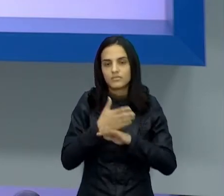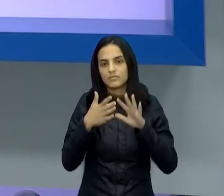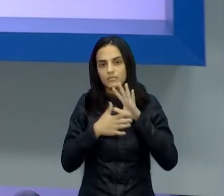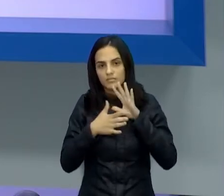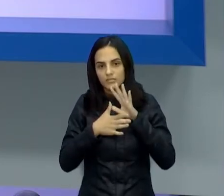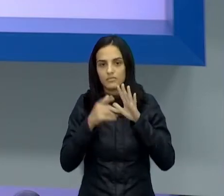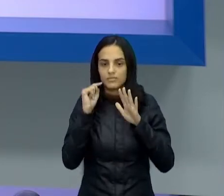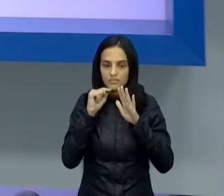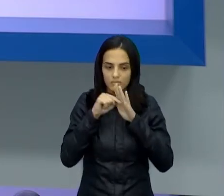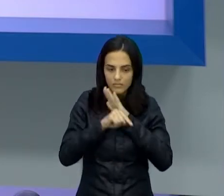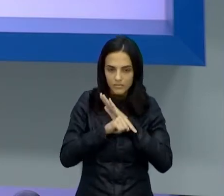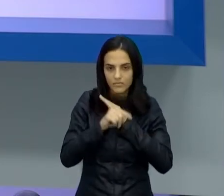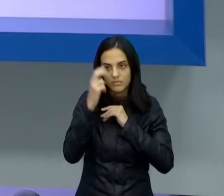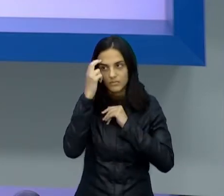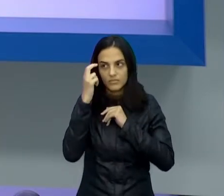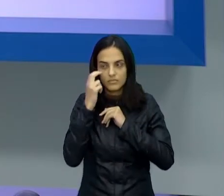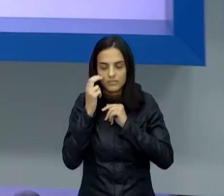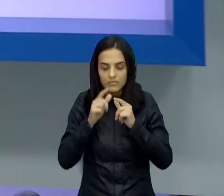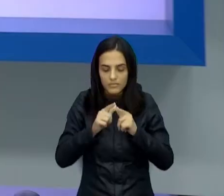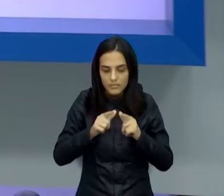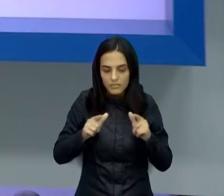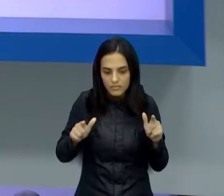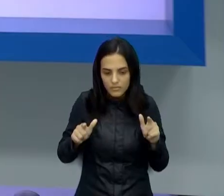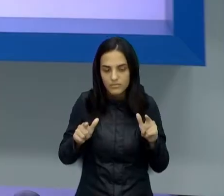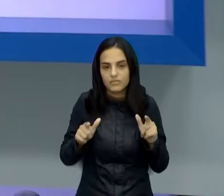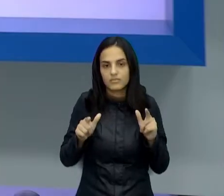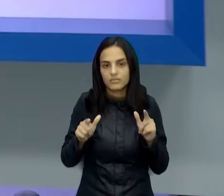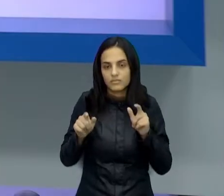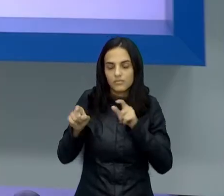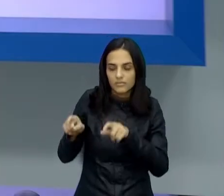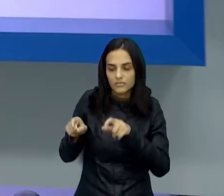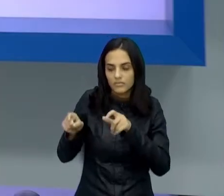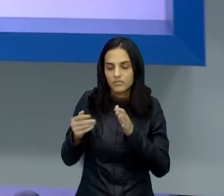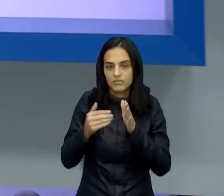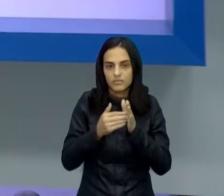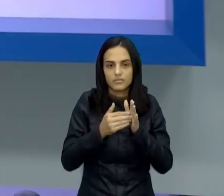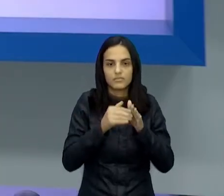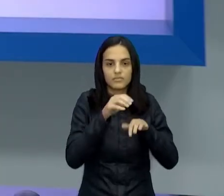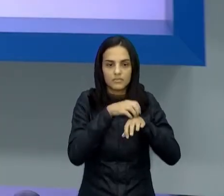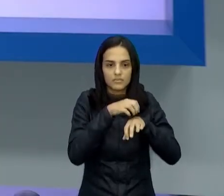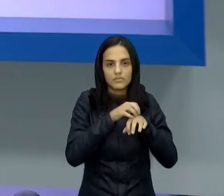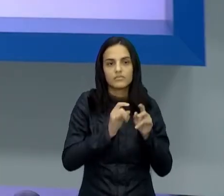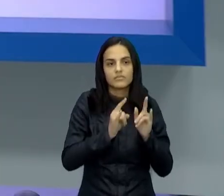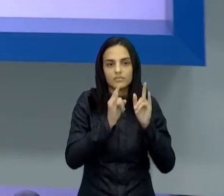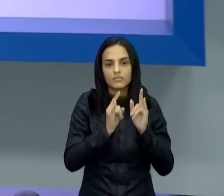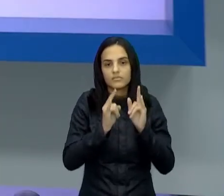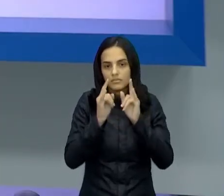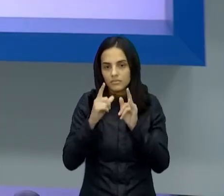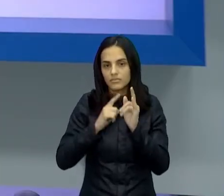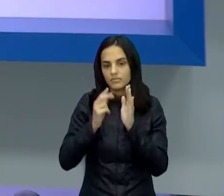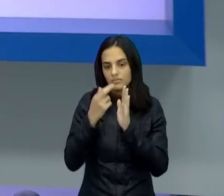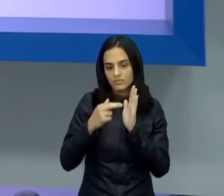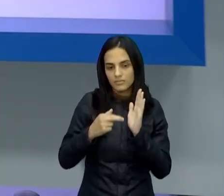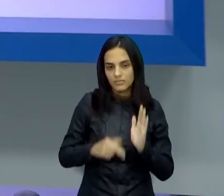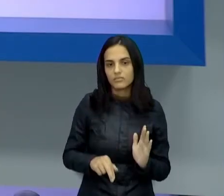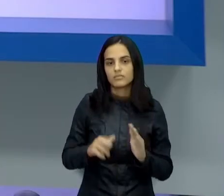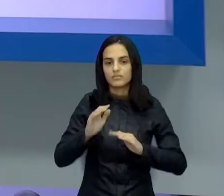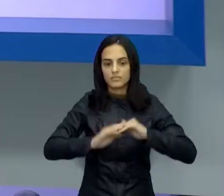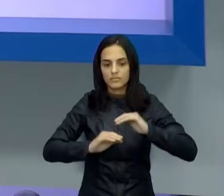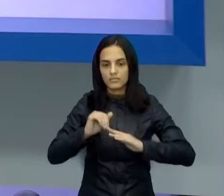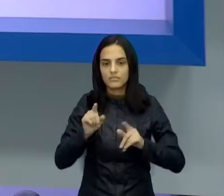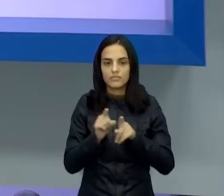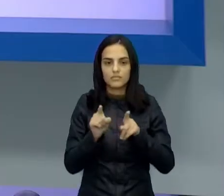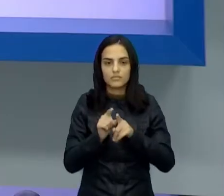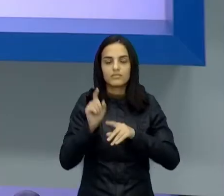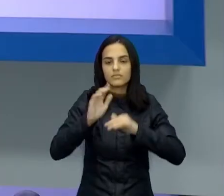do aprofundamento aí, a cultura do solo, do campo à cidade, e aí vai ter a descrição dessas habilidades, como também